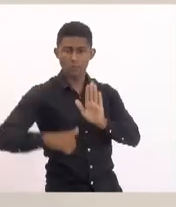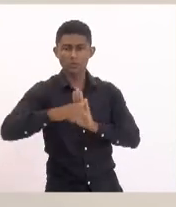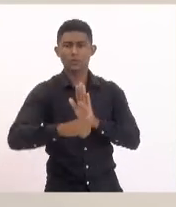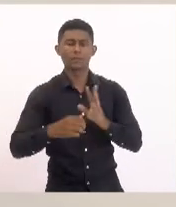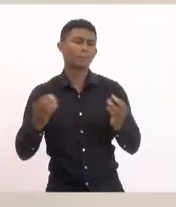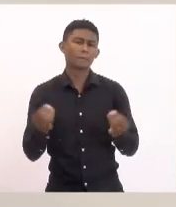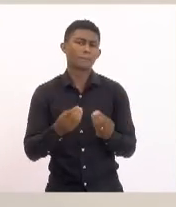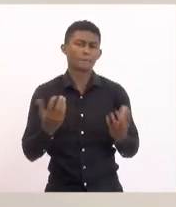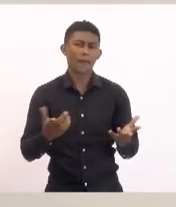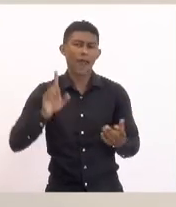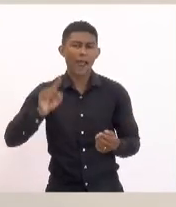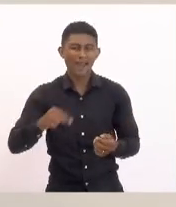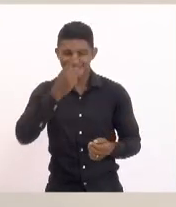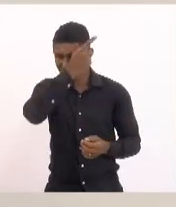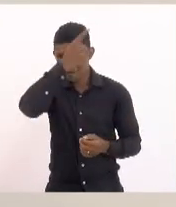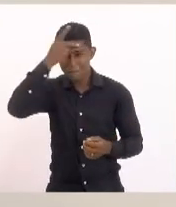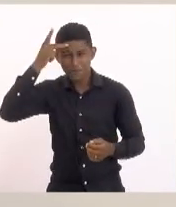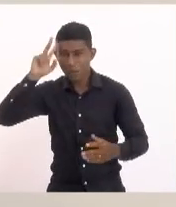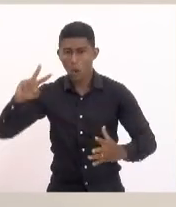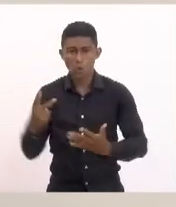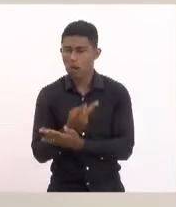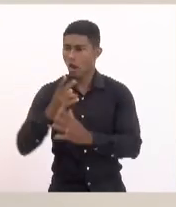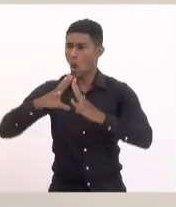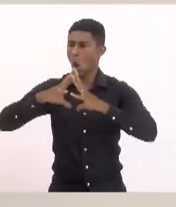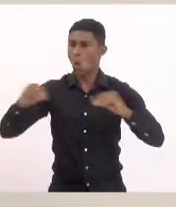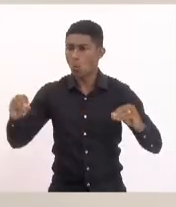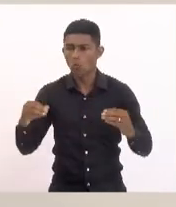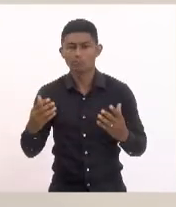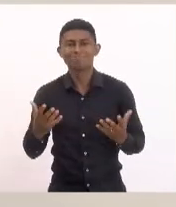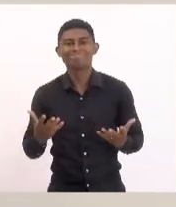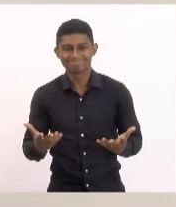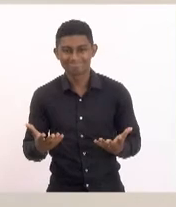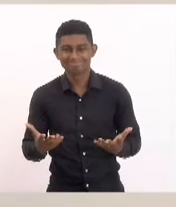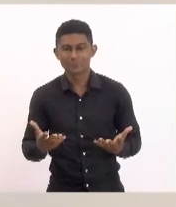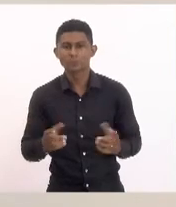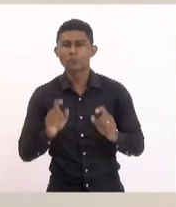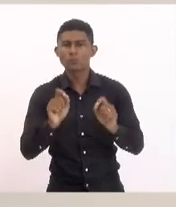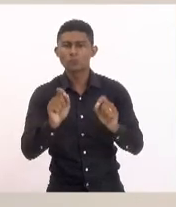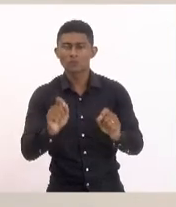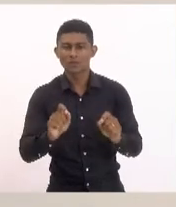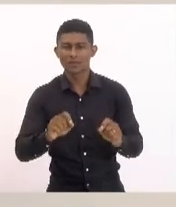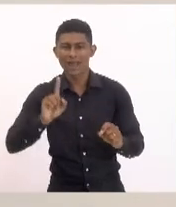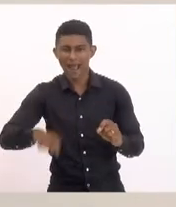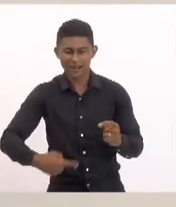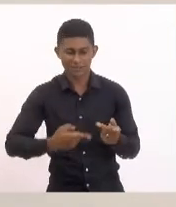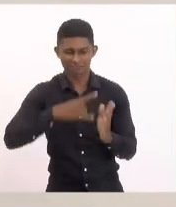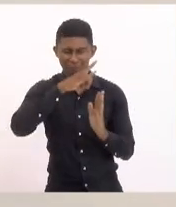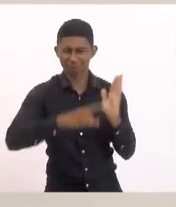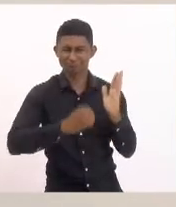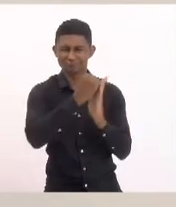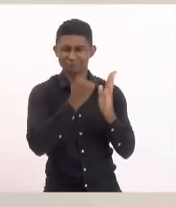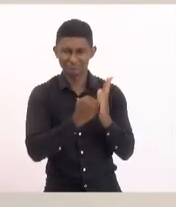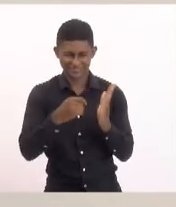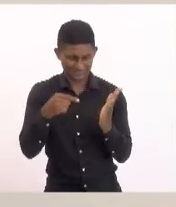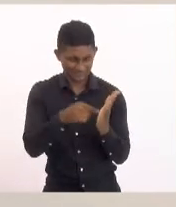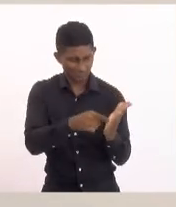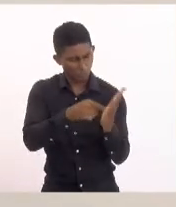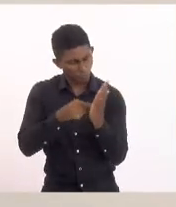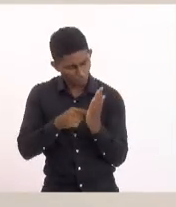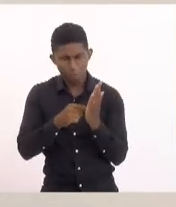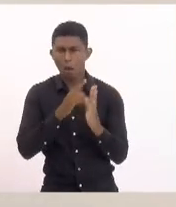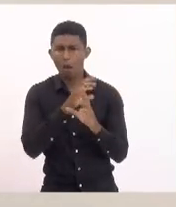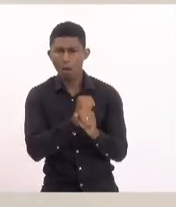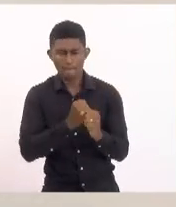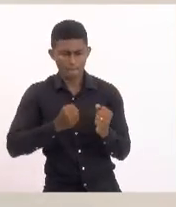de fotos de pessoas desaparecidas, não só nas faturas de consumo de energia elétrica,